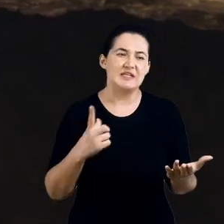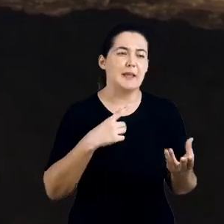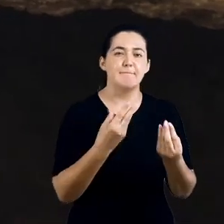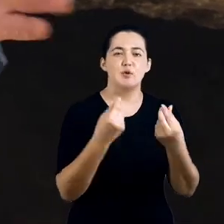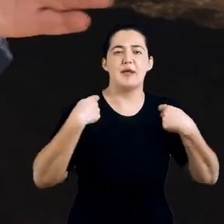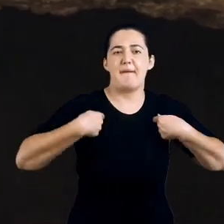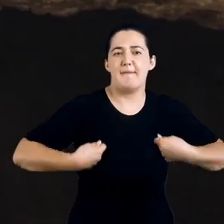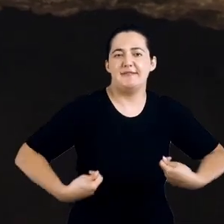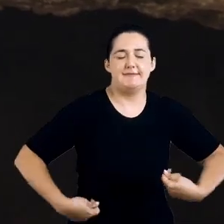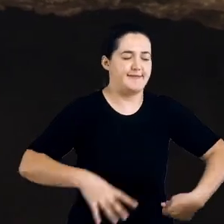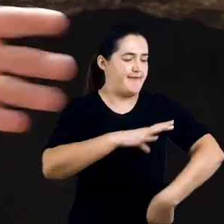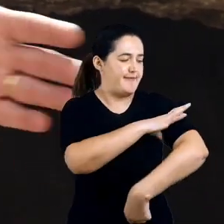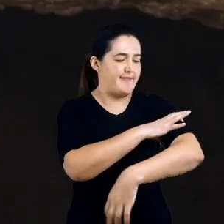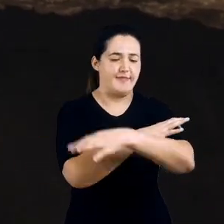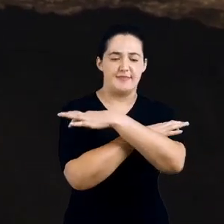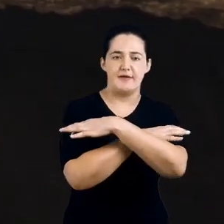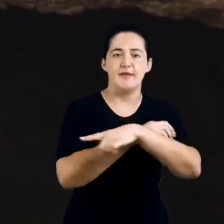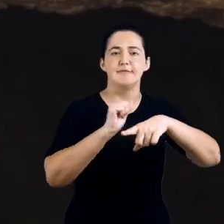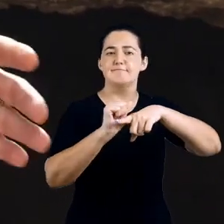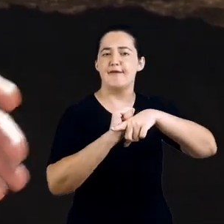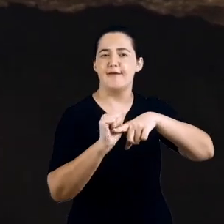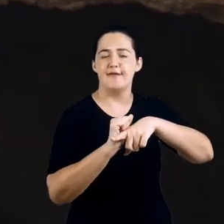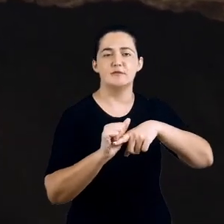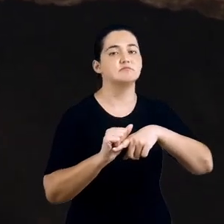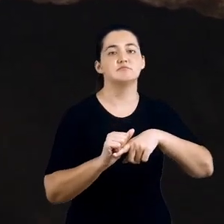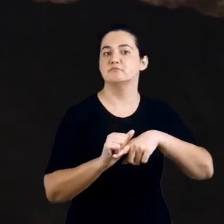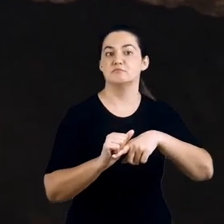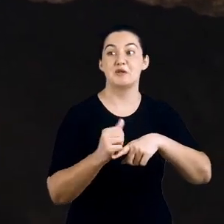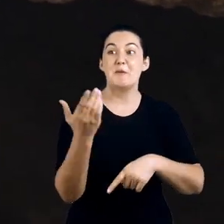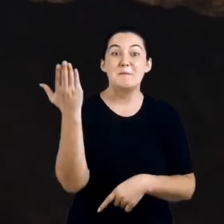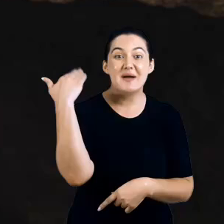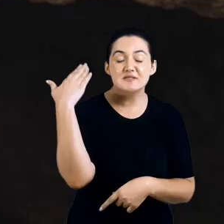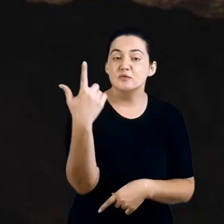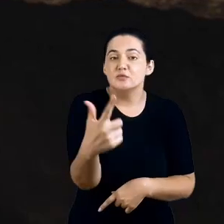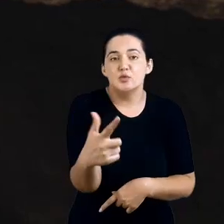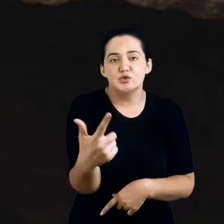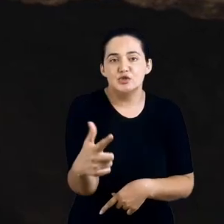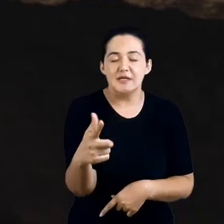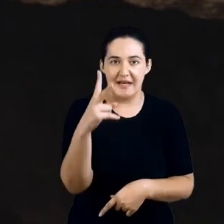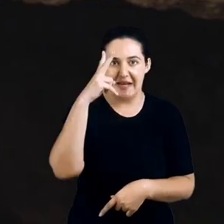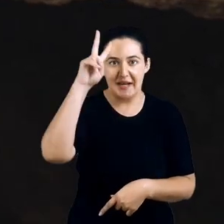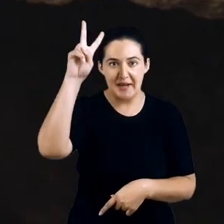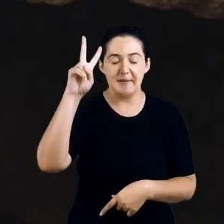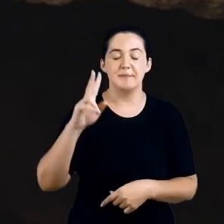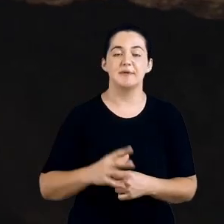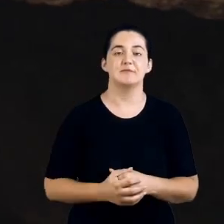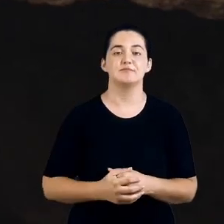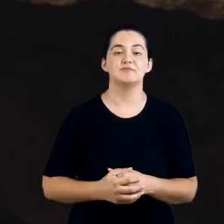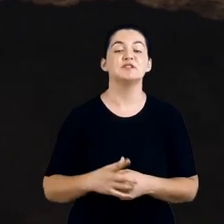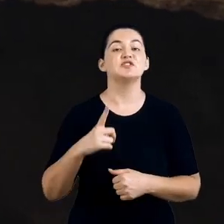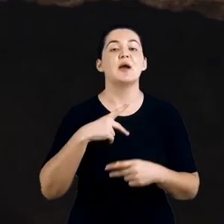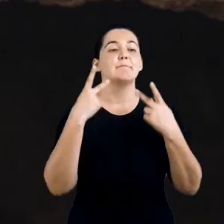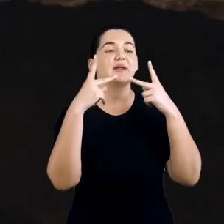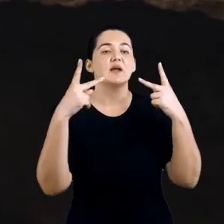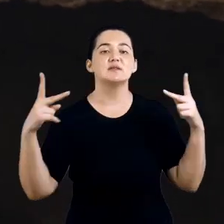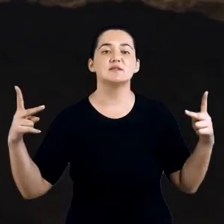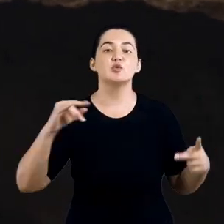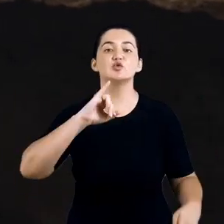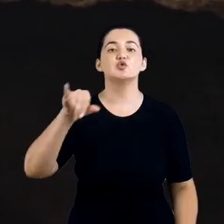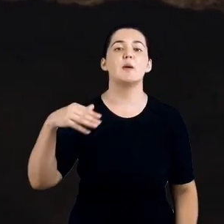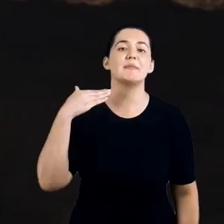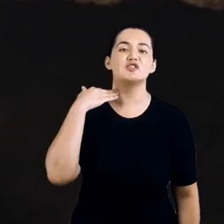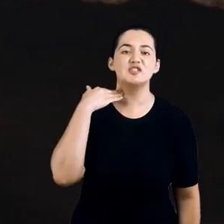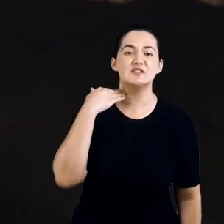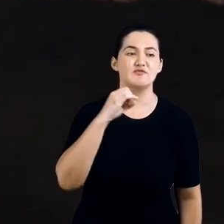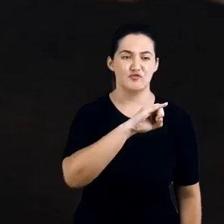tem várias camisetas, várias calças, vários tênis na sua casa. Aliás, lembra que certa vez no Novo Testamento, a pregação de João